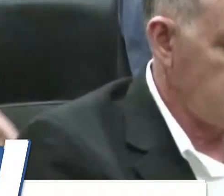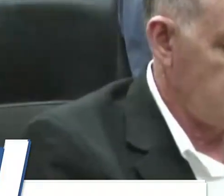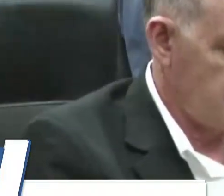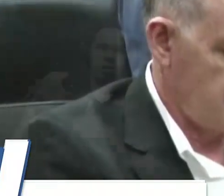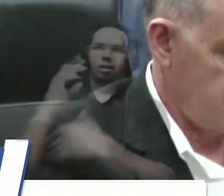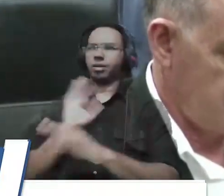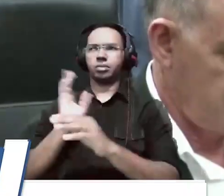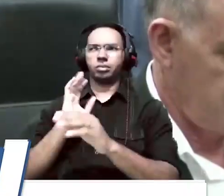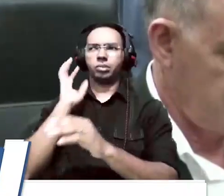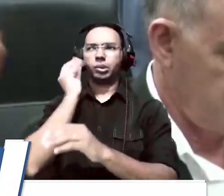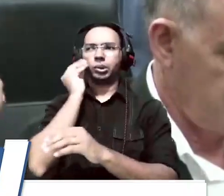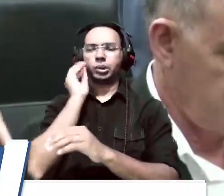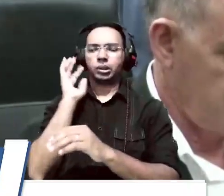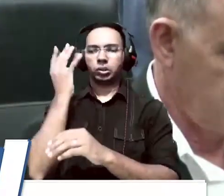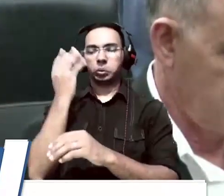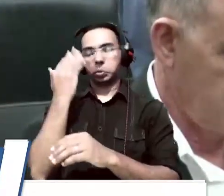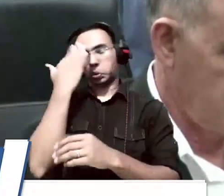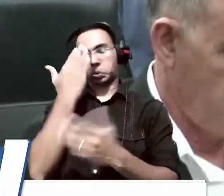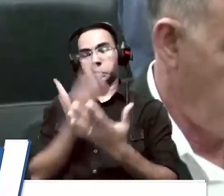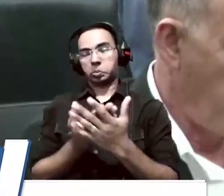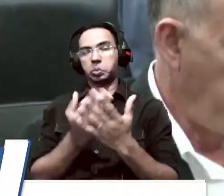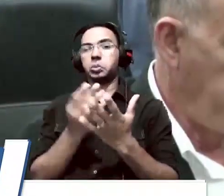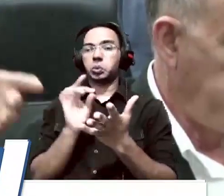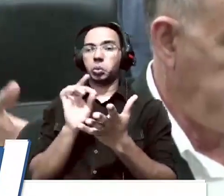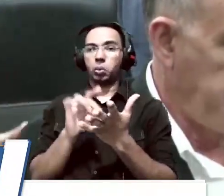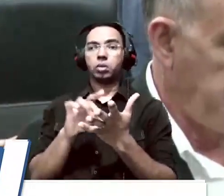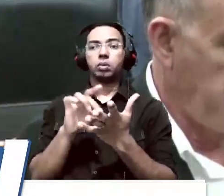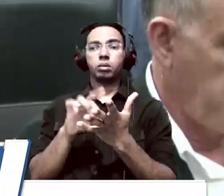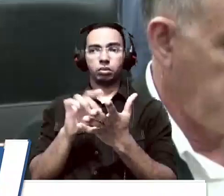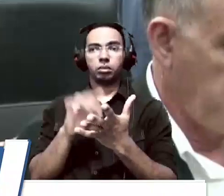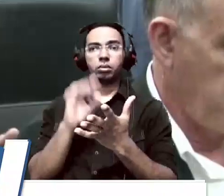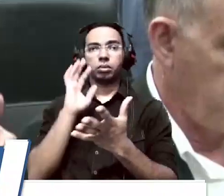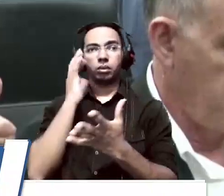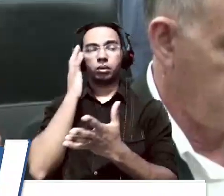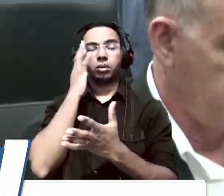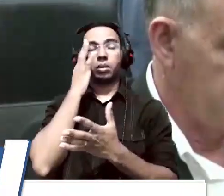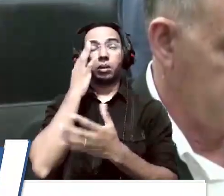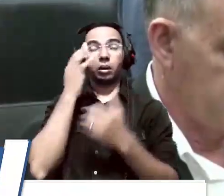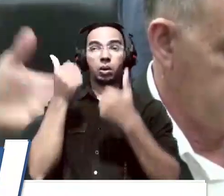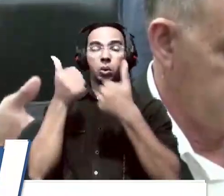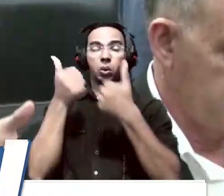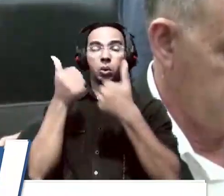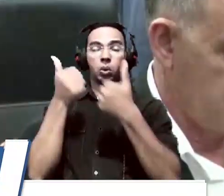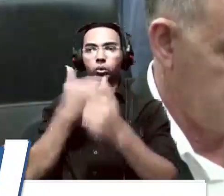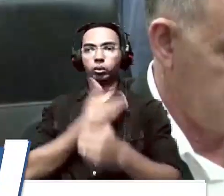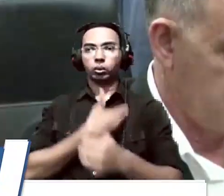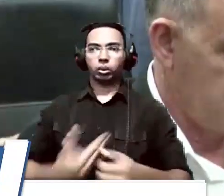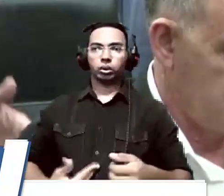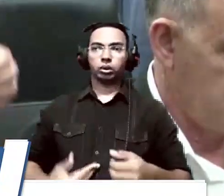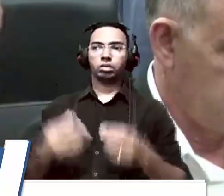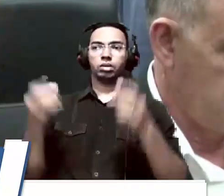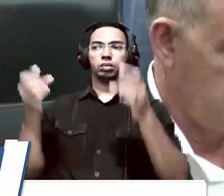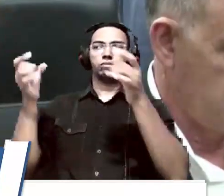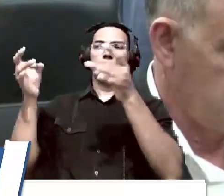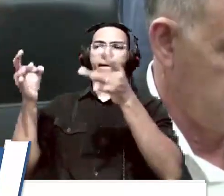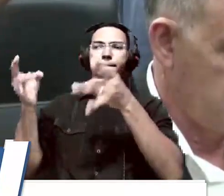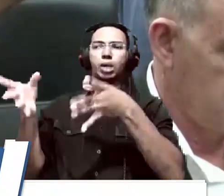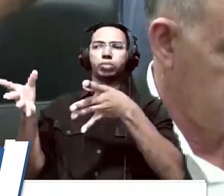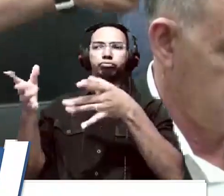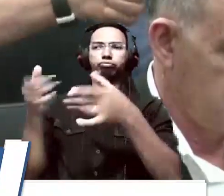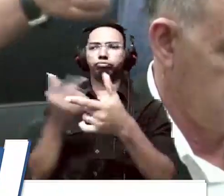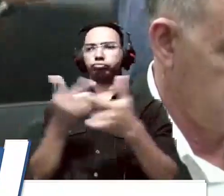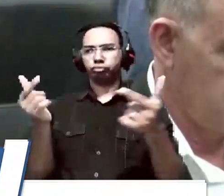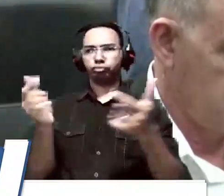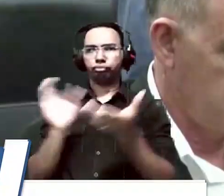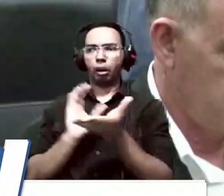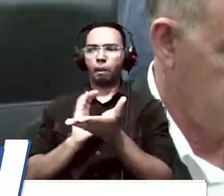não acreditei, mas realmente foi o que aconteceu. O transporte público de nossa cidade simplesmente foi abandonado. Não existe investimento no